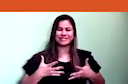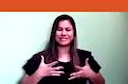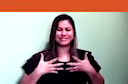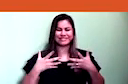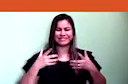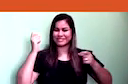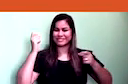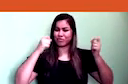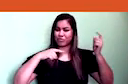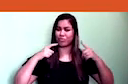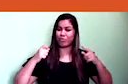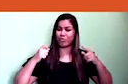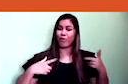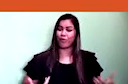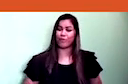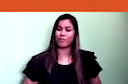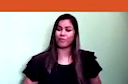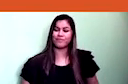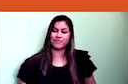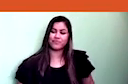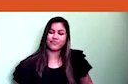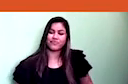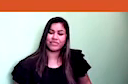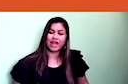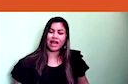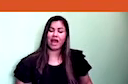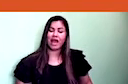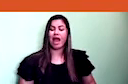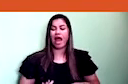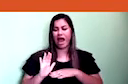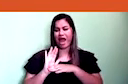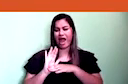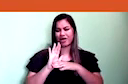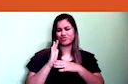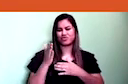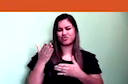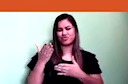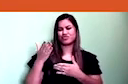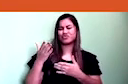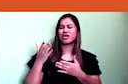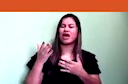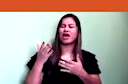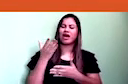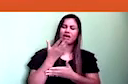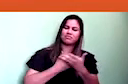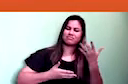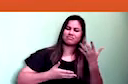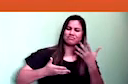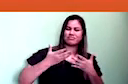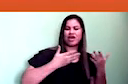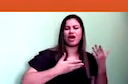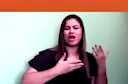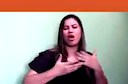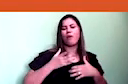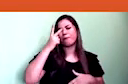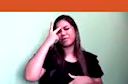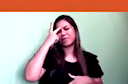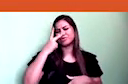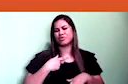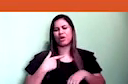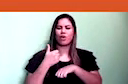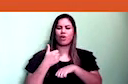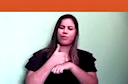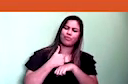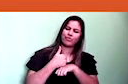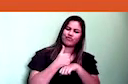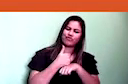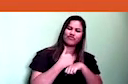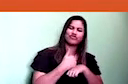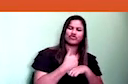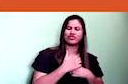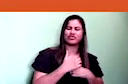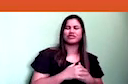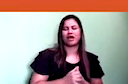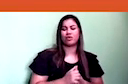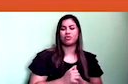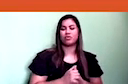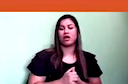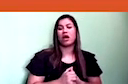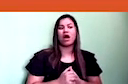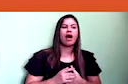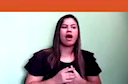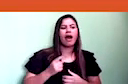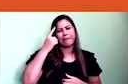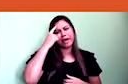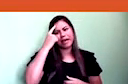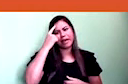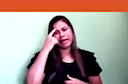melhorada, afinal de contas, facilita as relações profissionais e sociais do dia a dia, né, o pensamento saudável. É lógico que não dá para ser